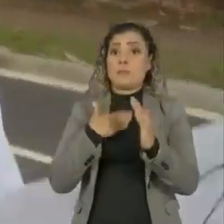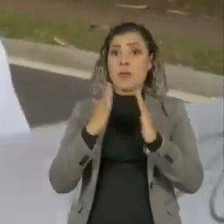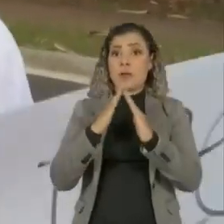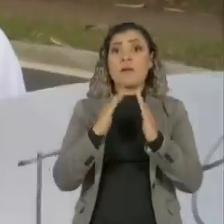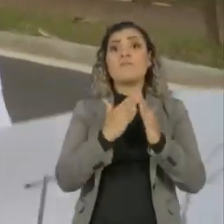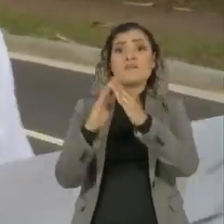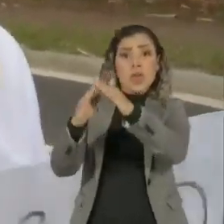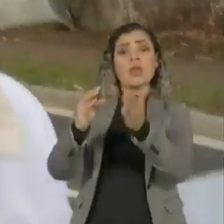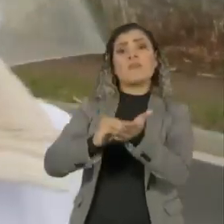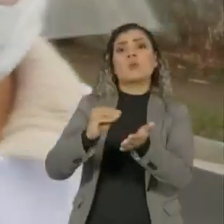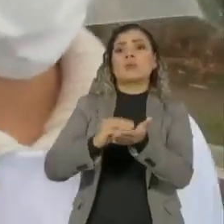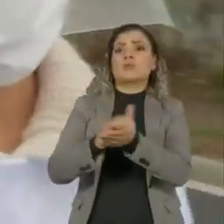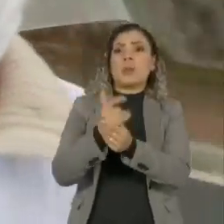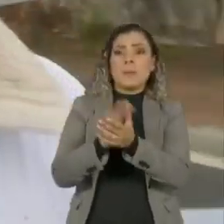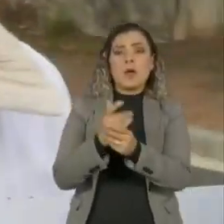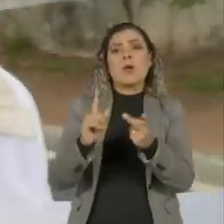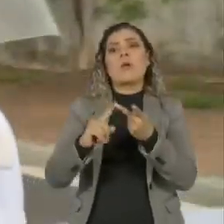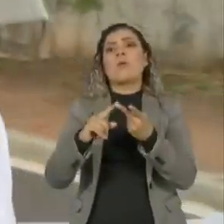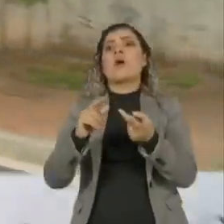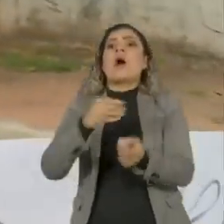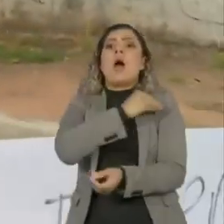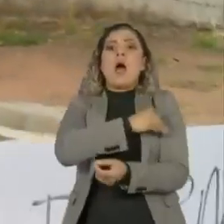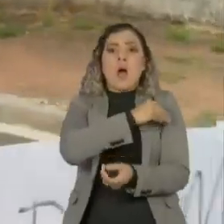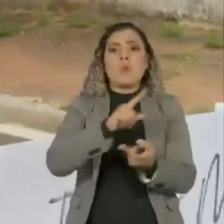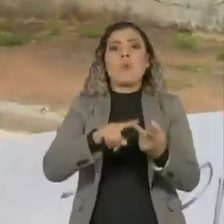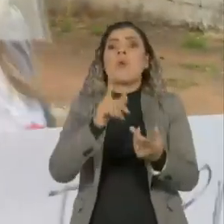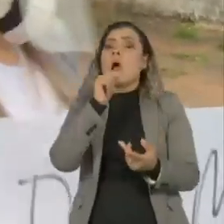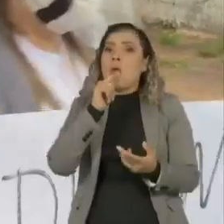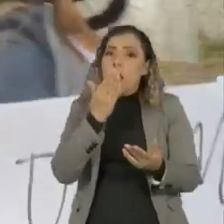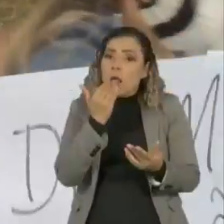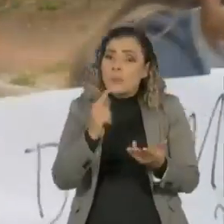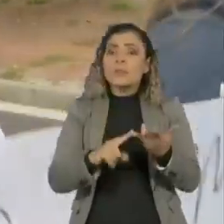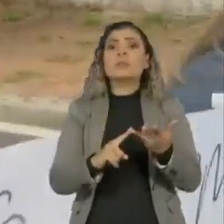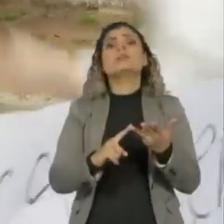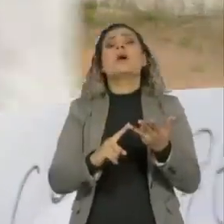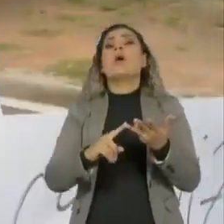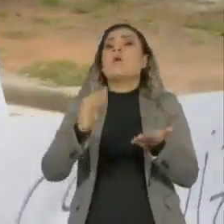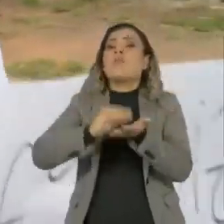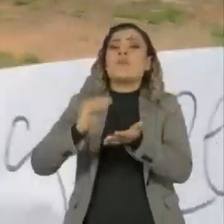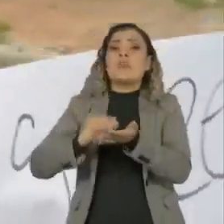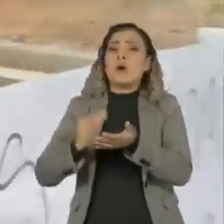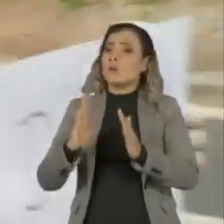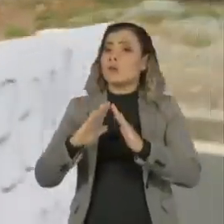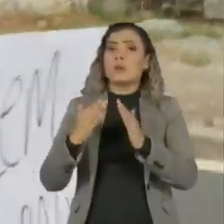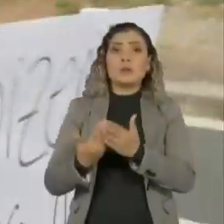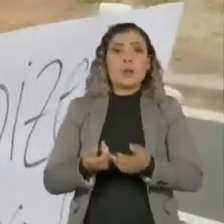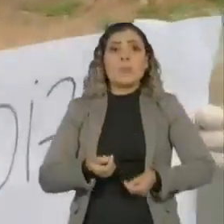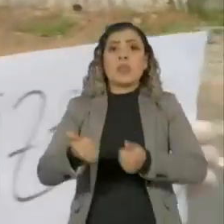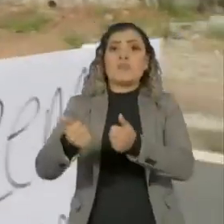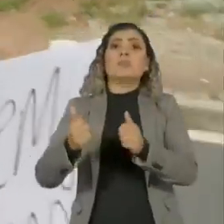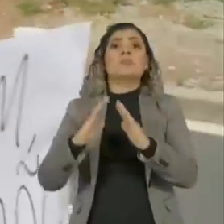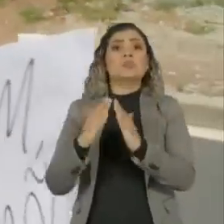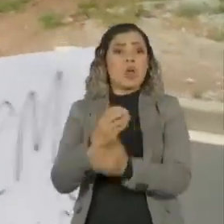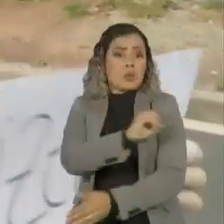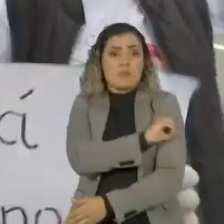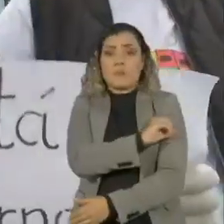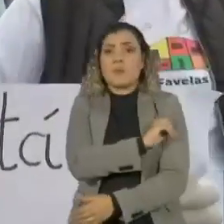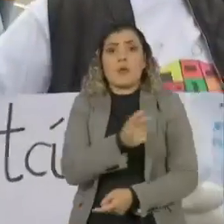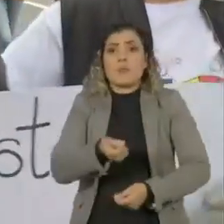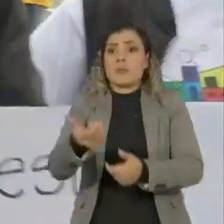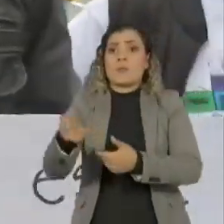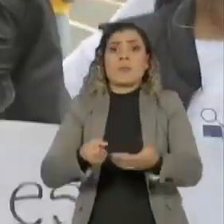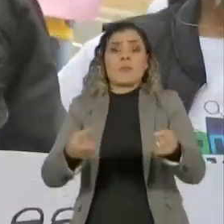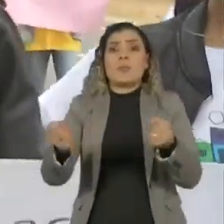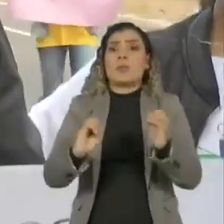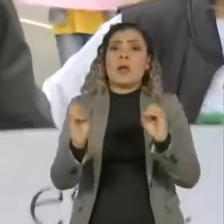Está faltando sabão para a gente, álcool gel, alimentação. As crianças não estão indo para a escola, o auxílio creche, várias pessoas não receberam.